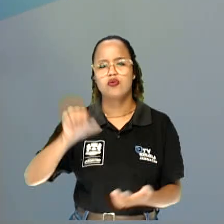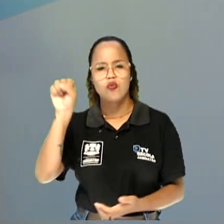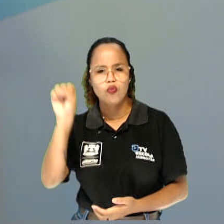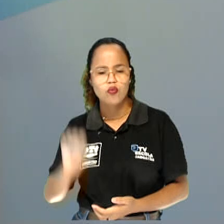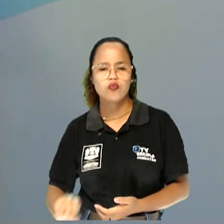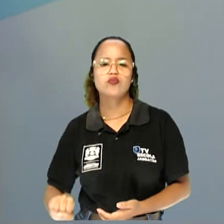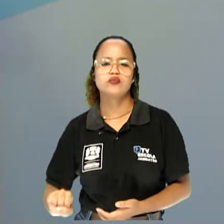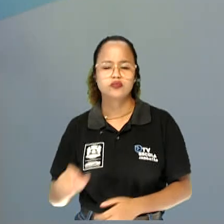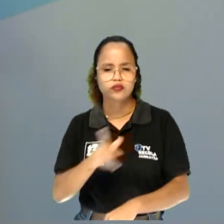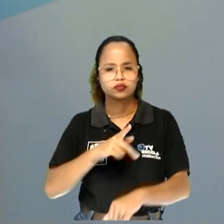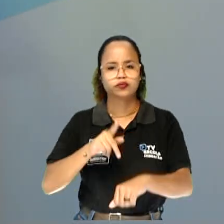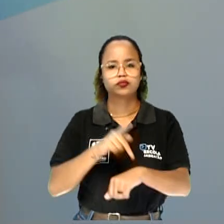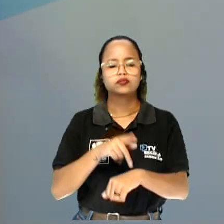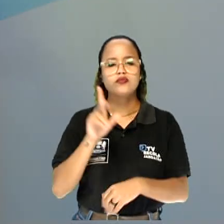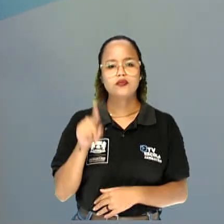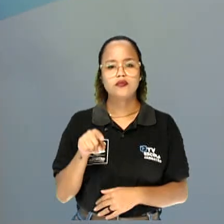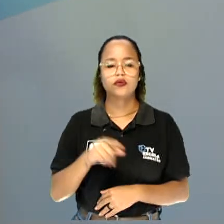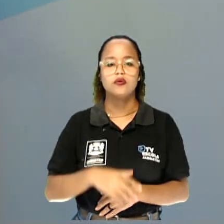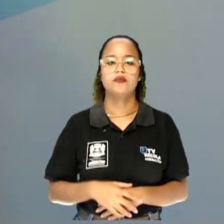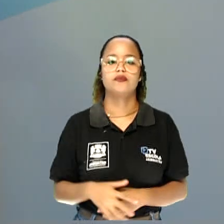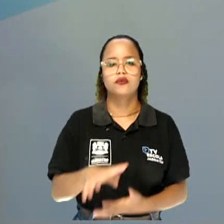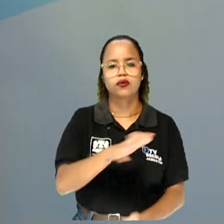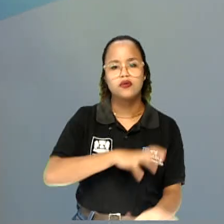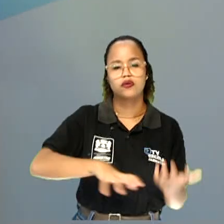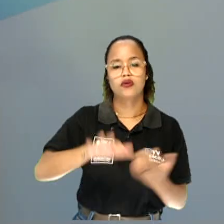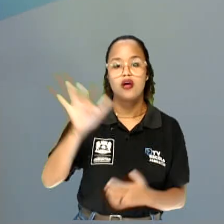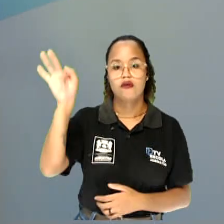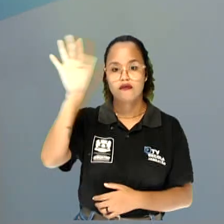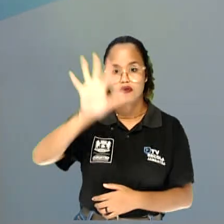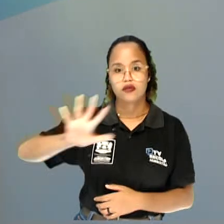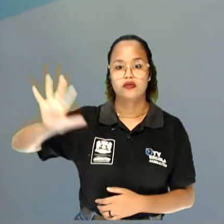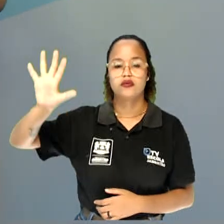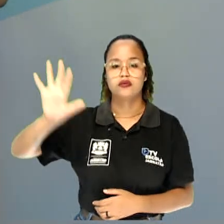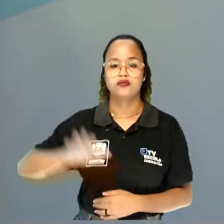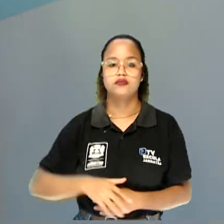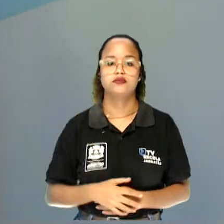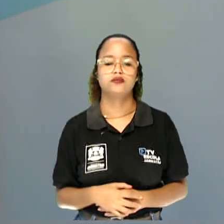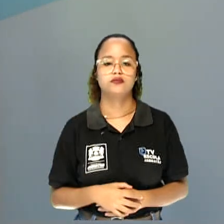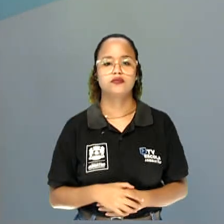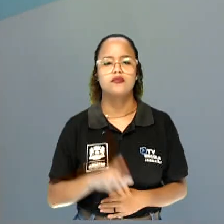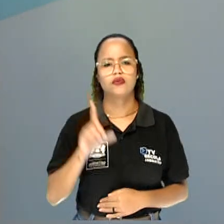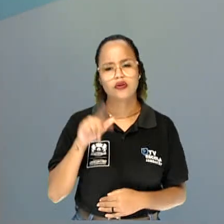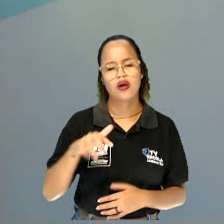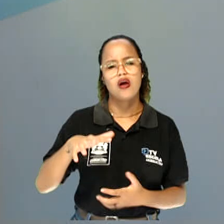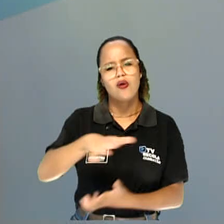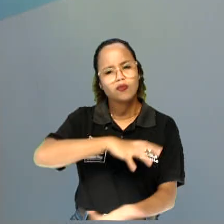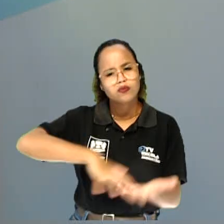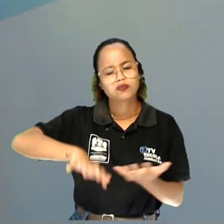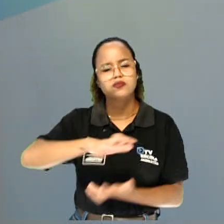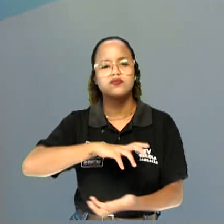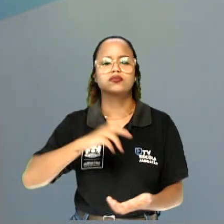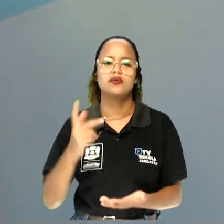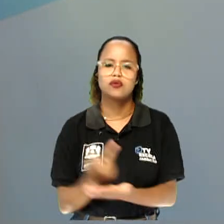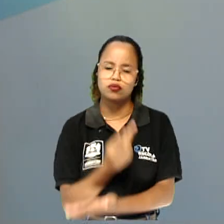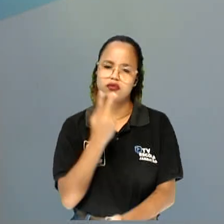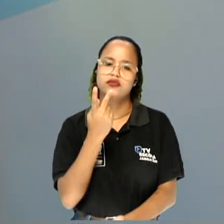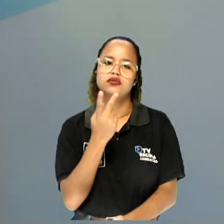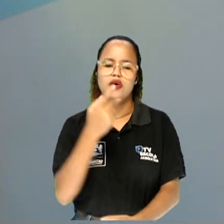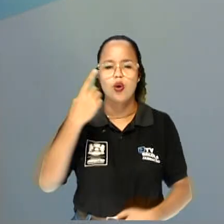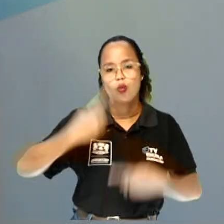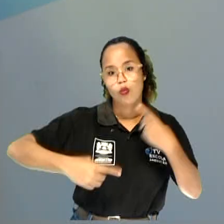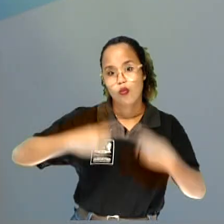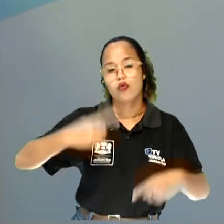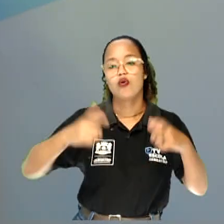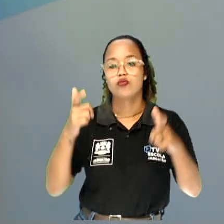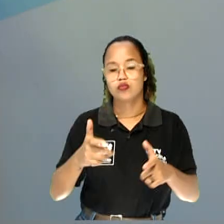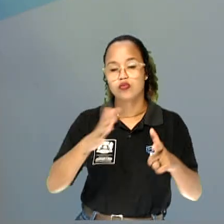Sul, a chamada Revolta Federalista, que era uma revolta que acontecia entre políticos